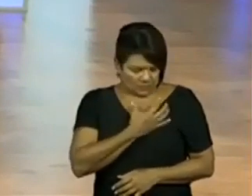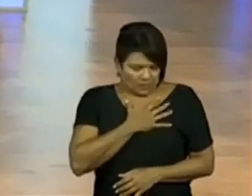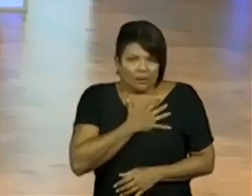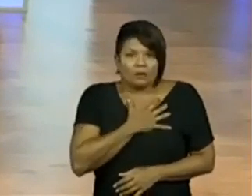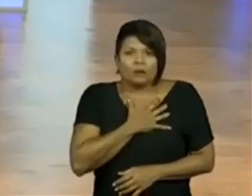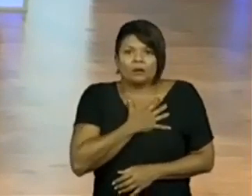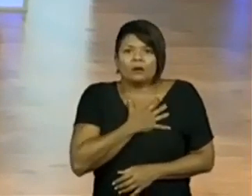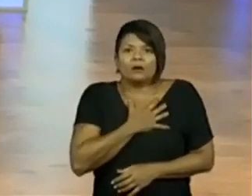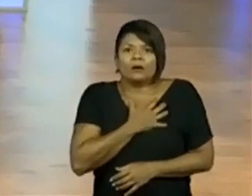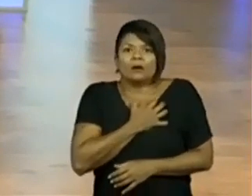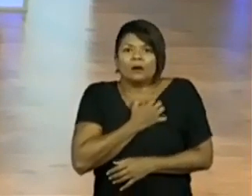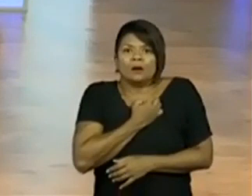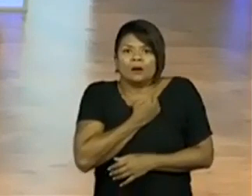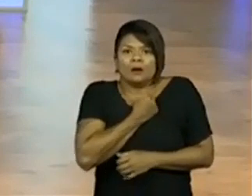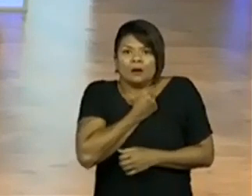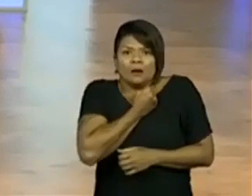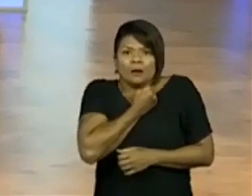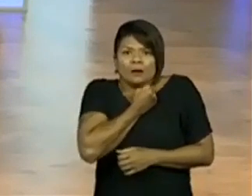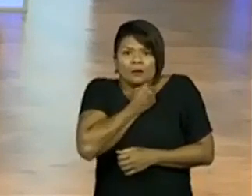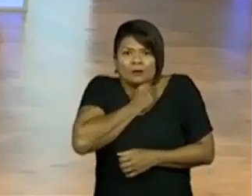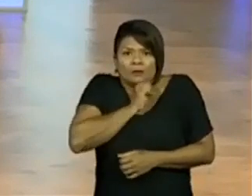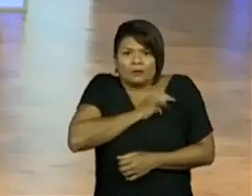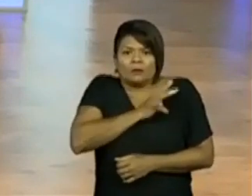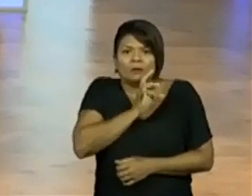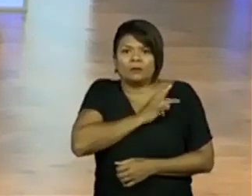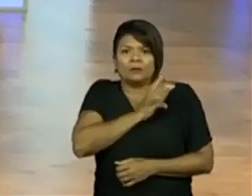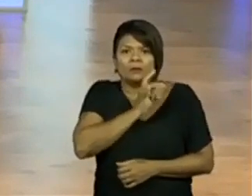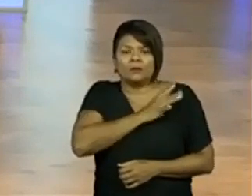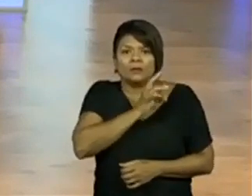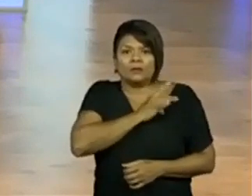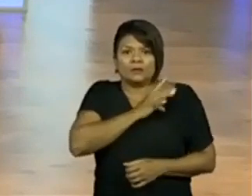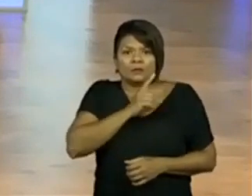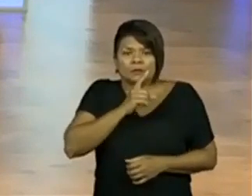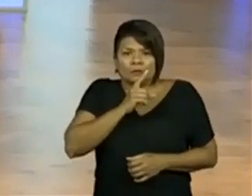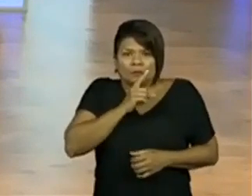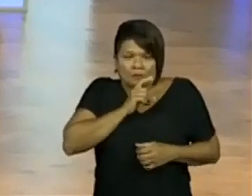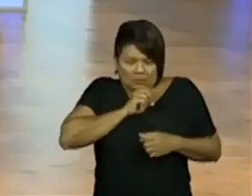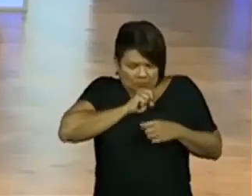O medo que trouxe todos os venenos humanos.